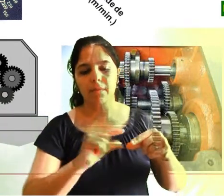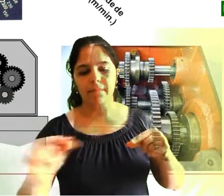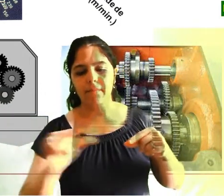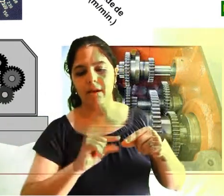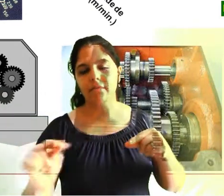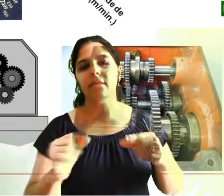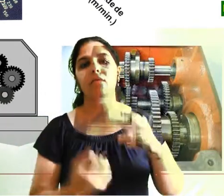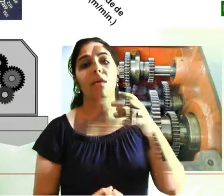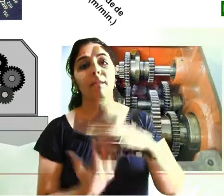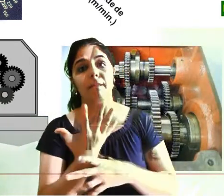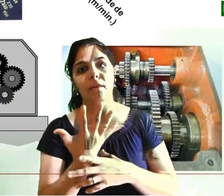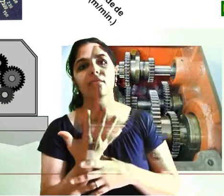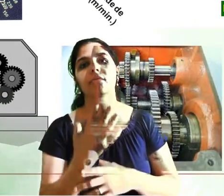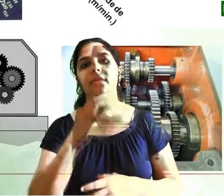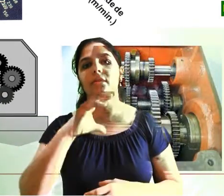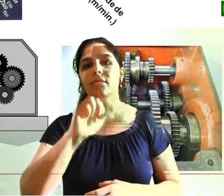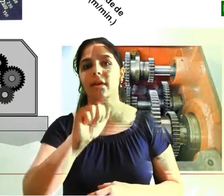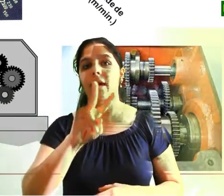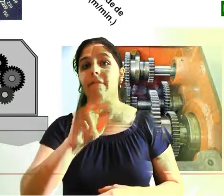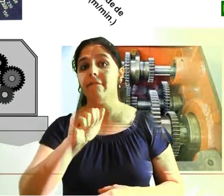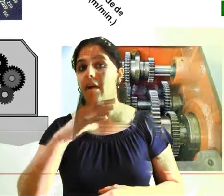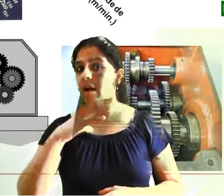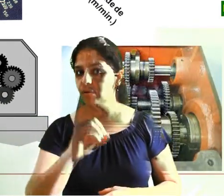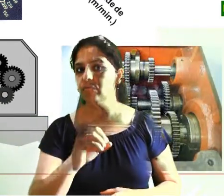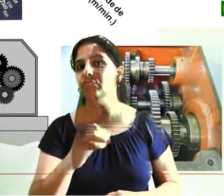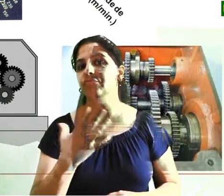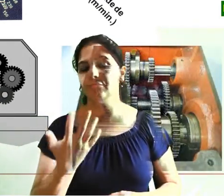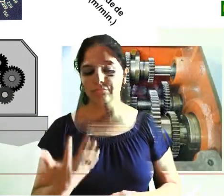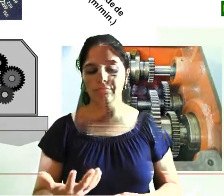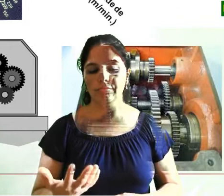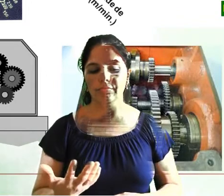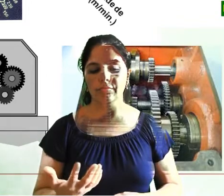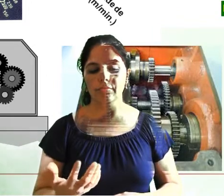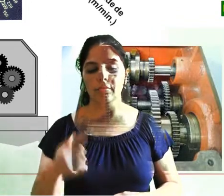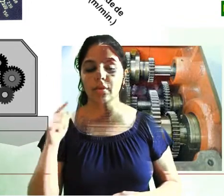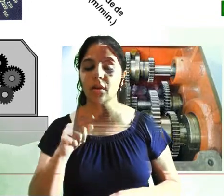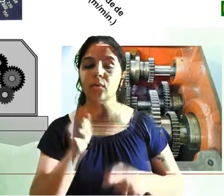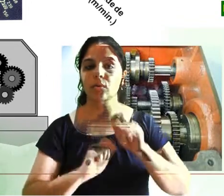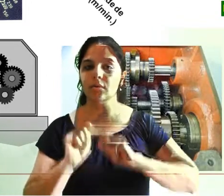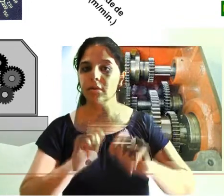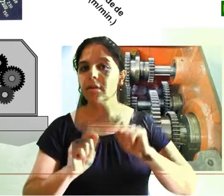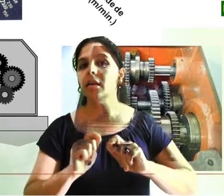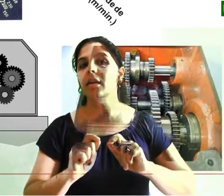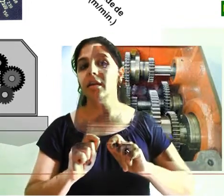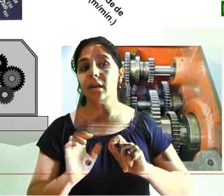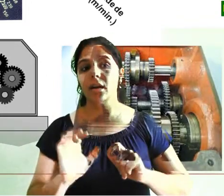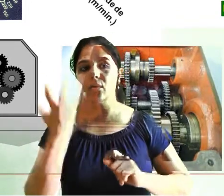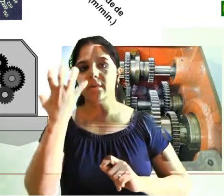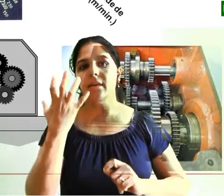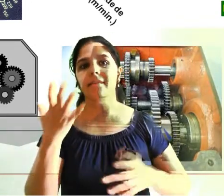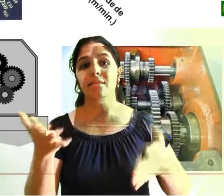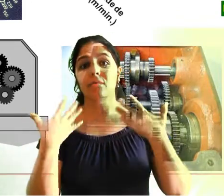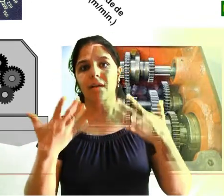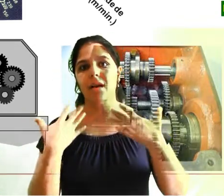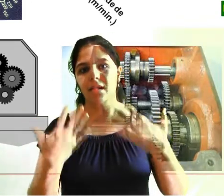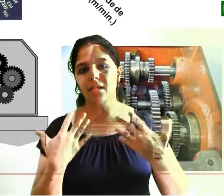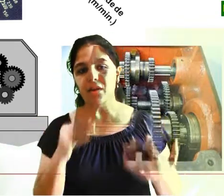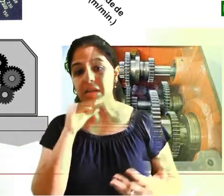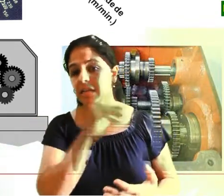ponta da ferramenta, ele vai se produzindo cavaco, tá? E é o parâmetro onde se gera calor.